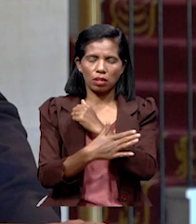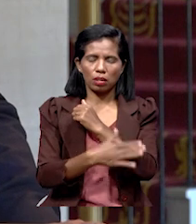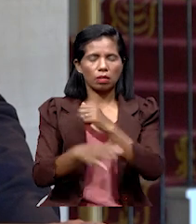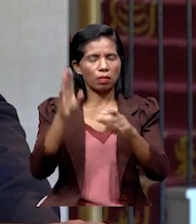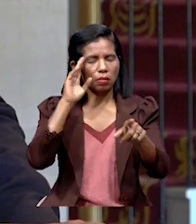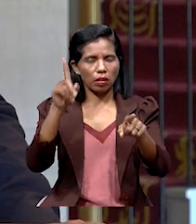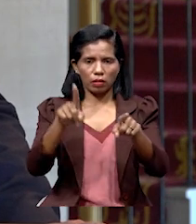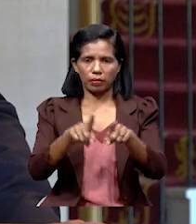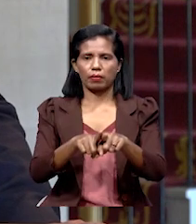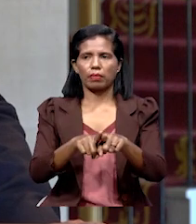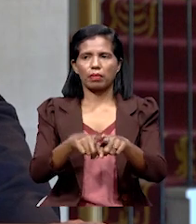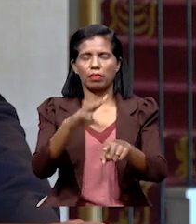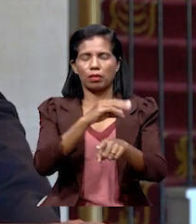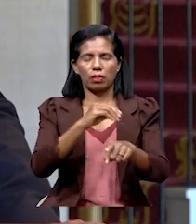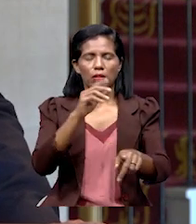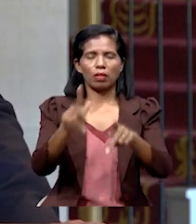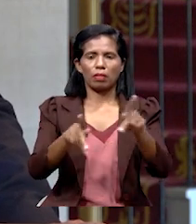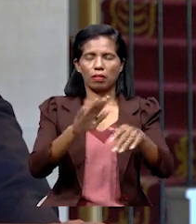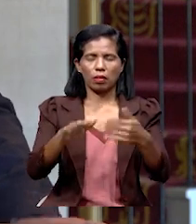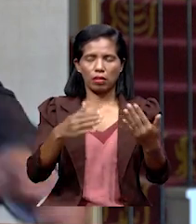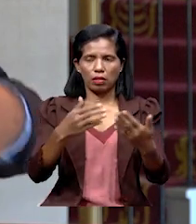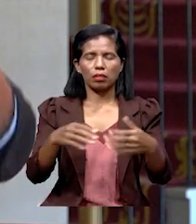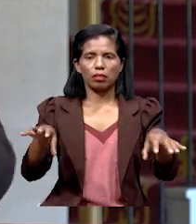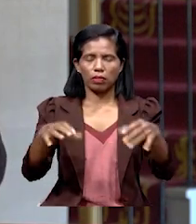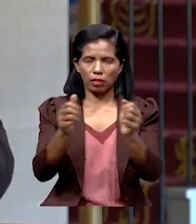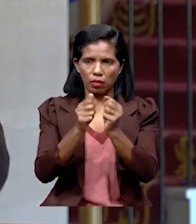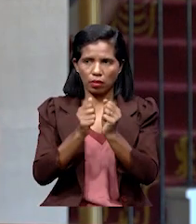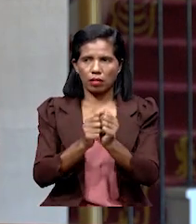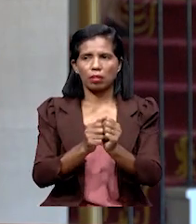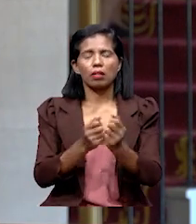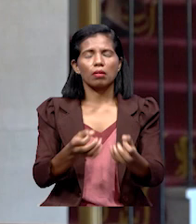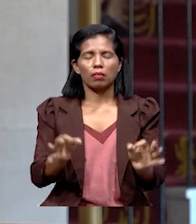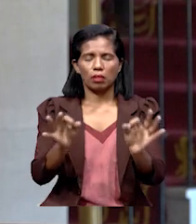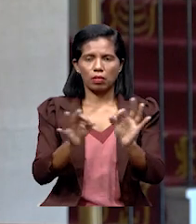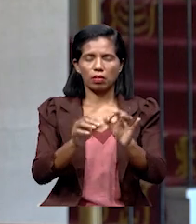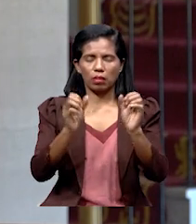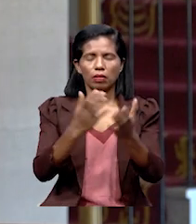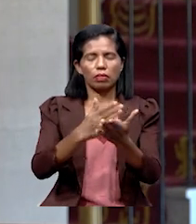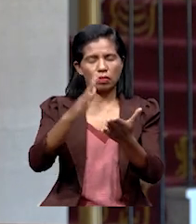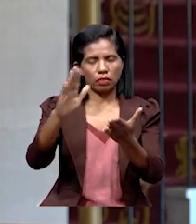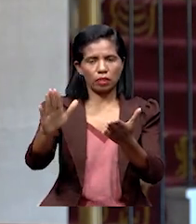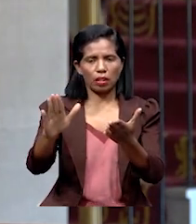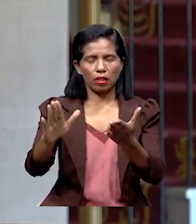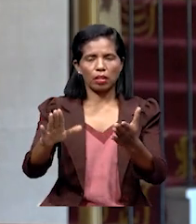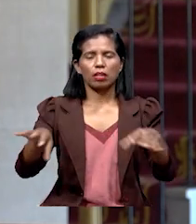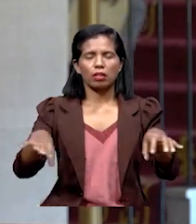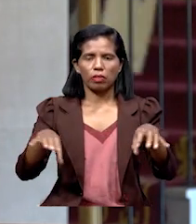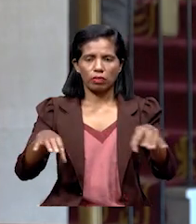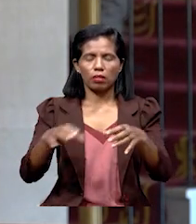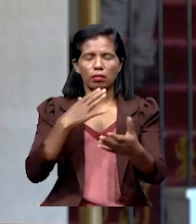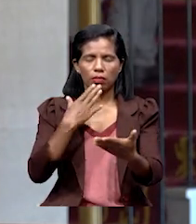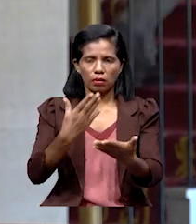que partilham não só um passado comum, mas também, e mais importante do que isso, que partilham valores